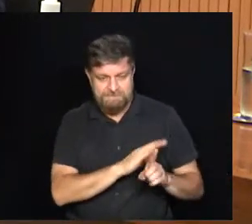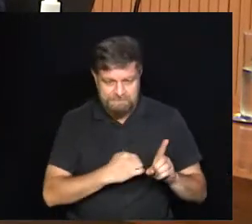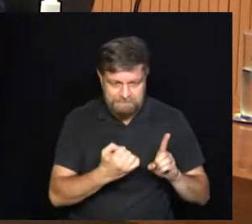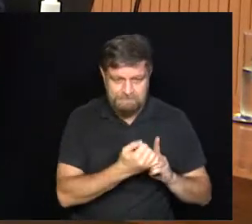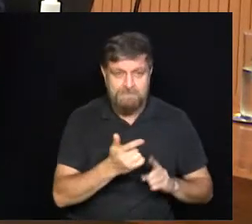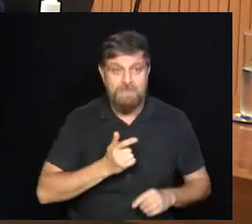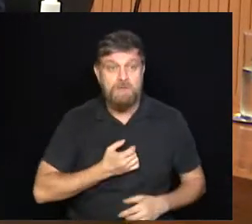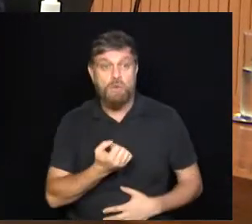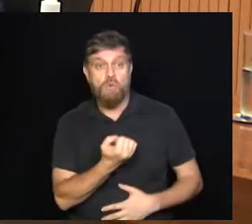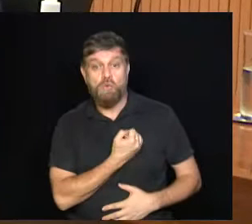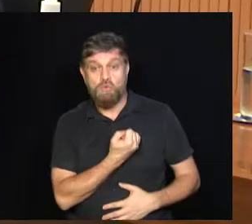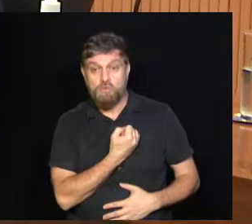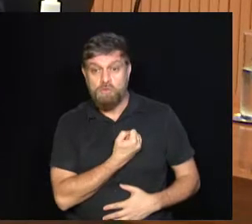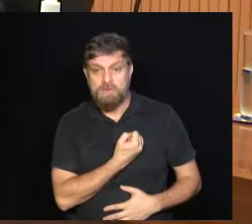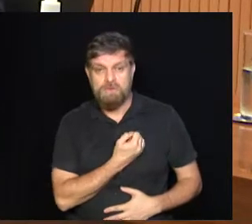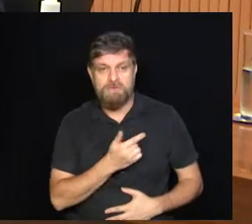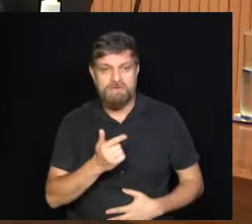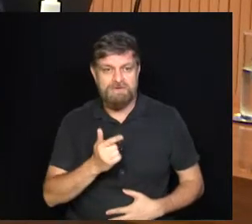um número